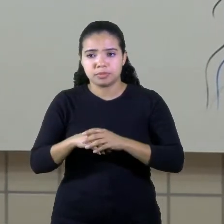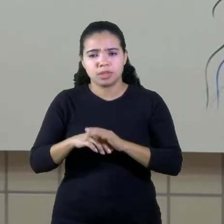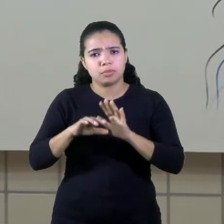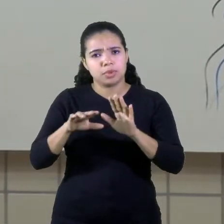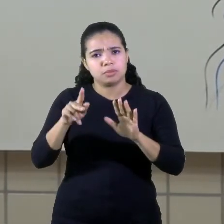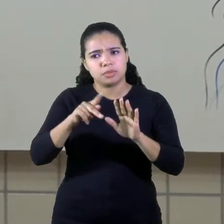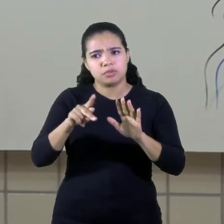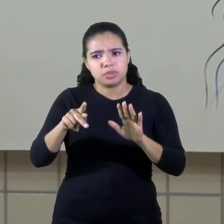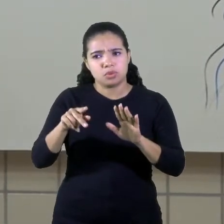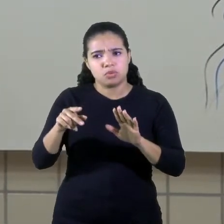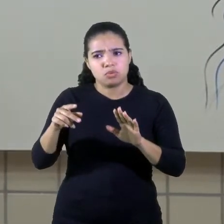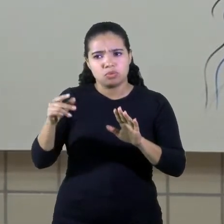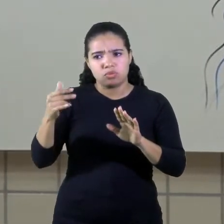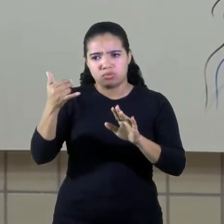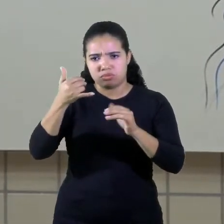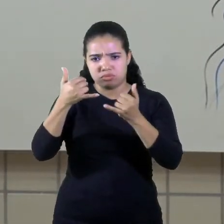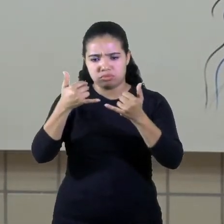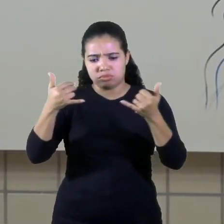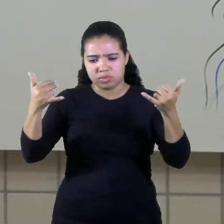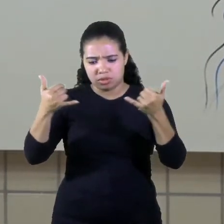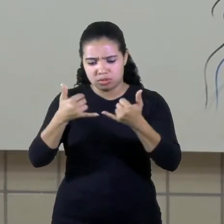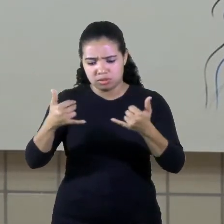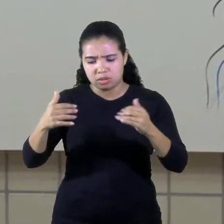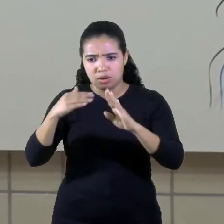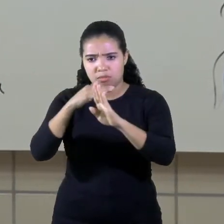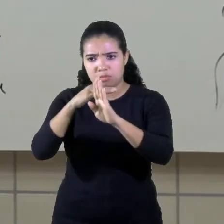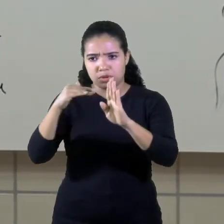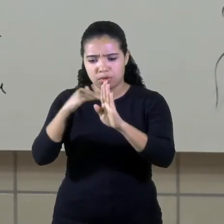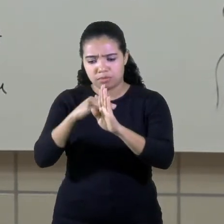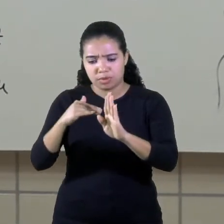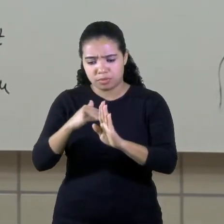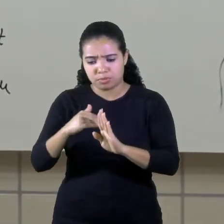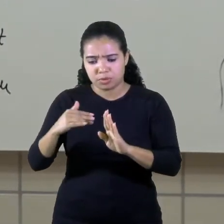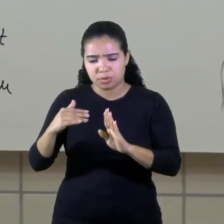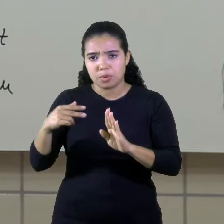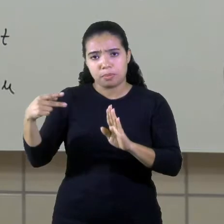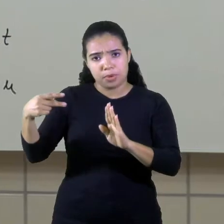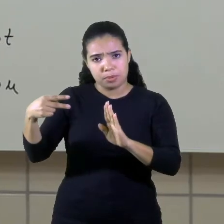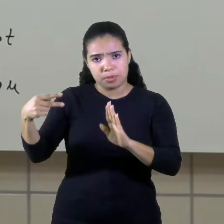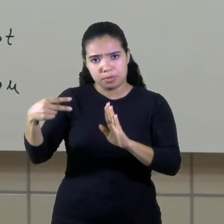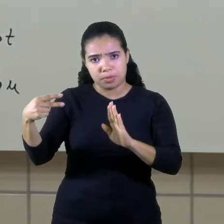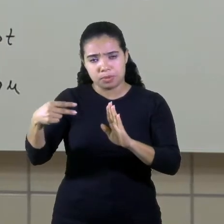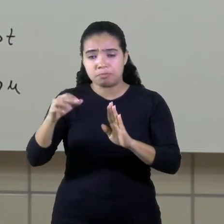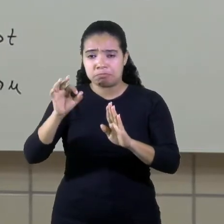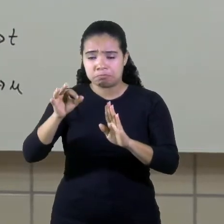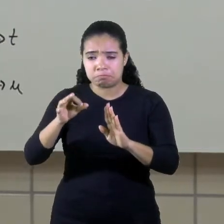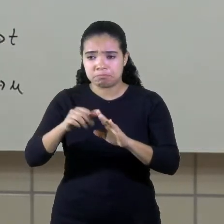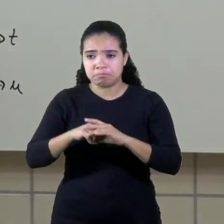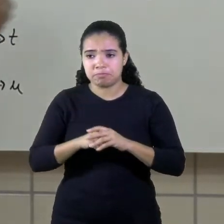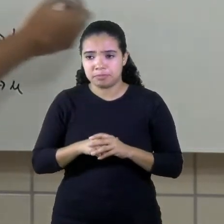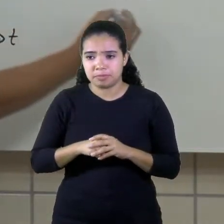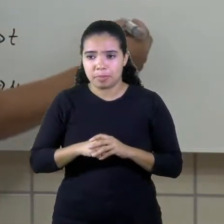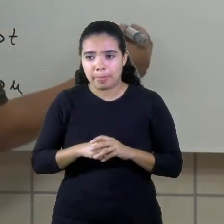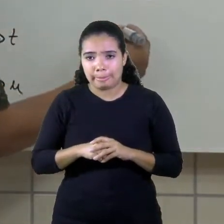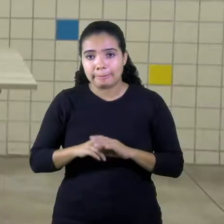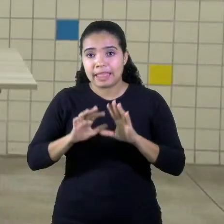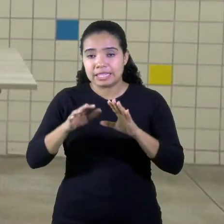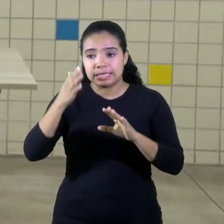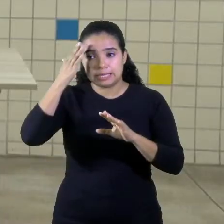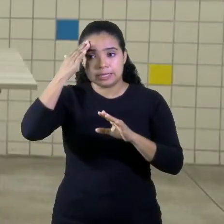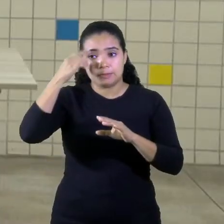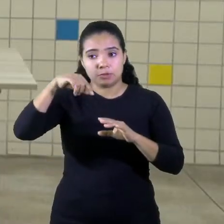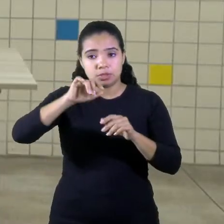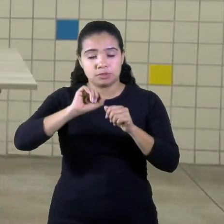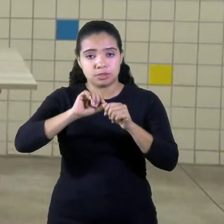Professor, quer dizer que você usou esse linha para deixar claro a correspondência entre os pontos? Isso mesmo, não é isso? Como eu já sei que vocês fariam